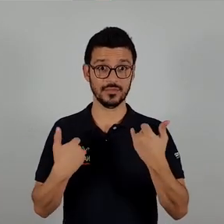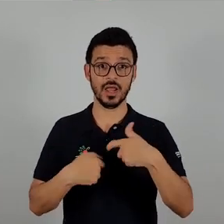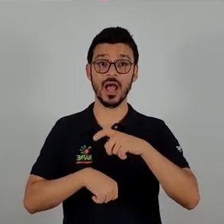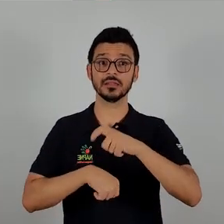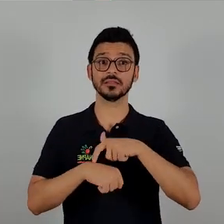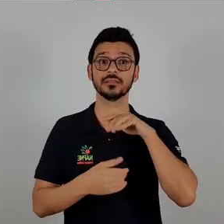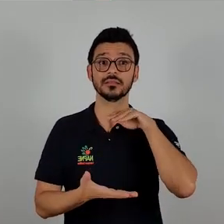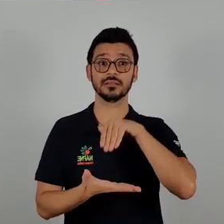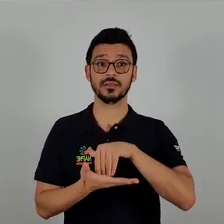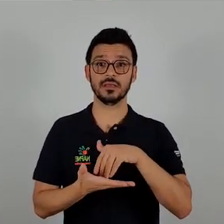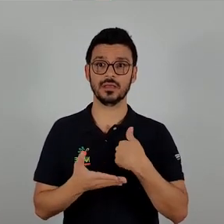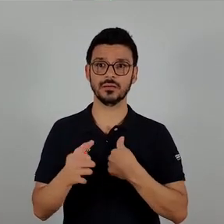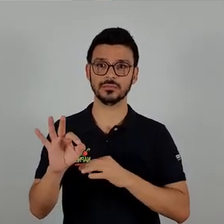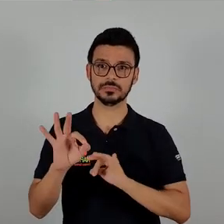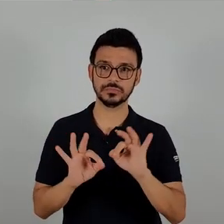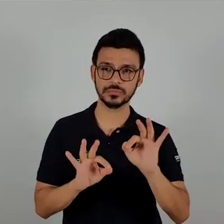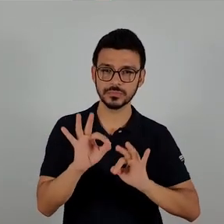vocês.